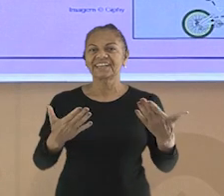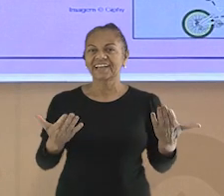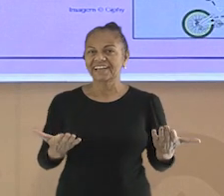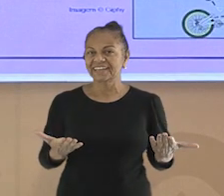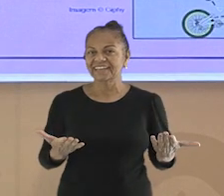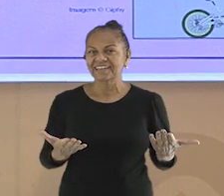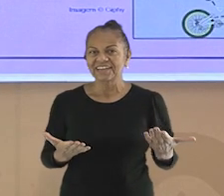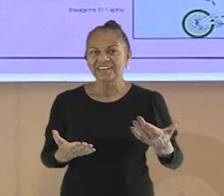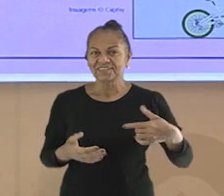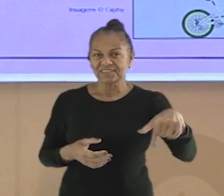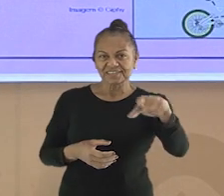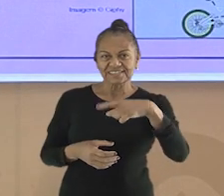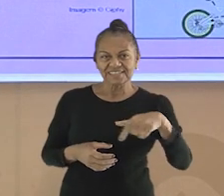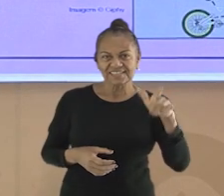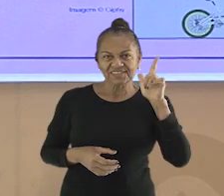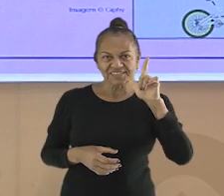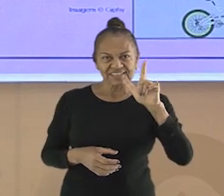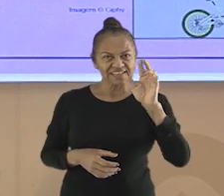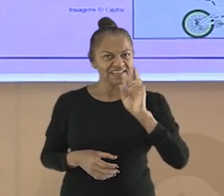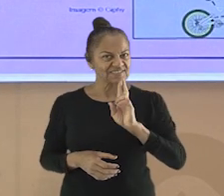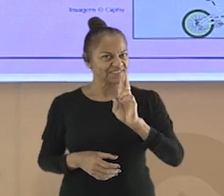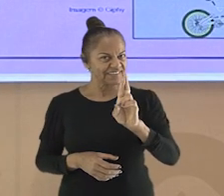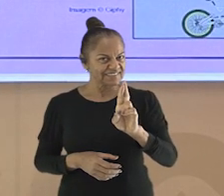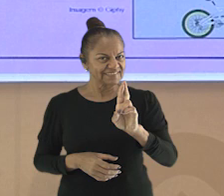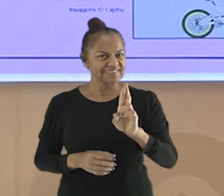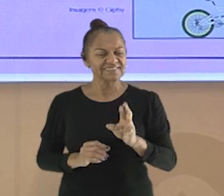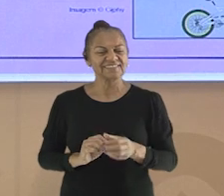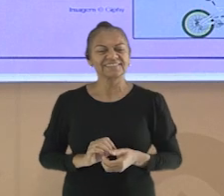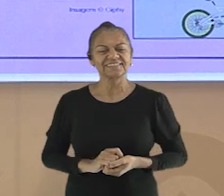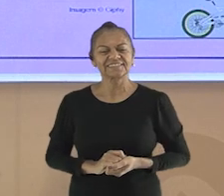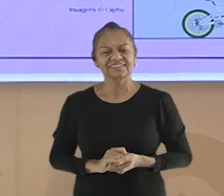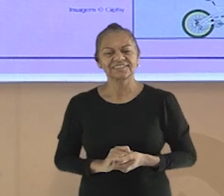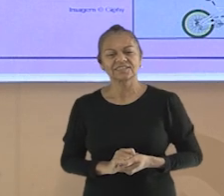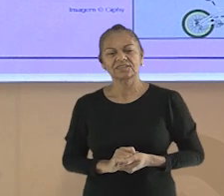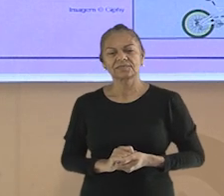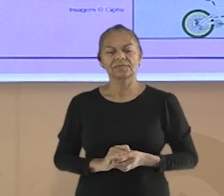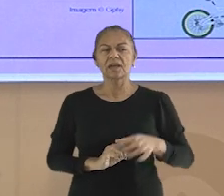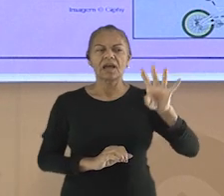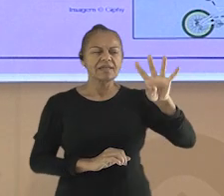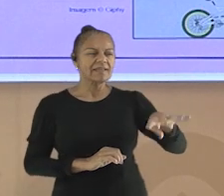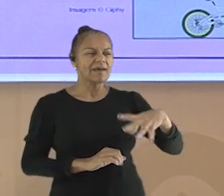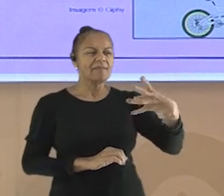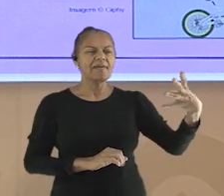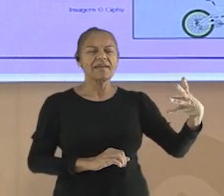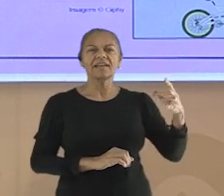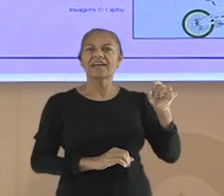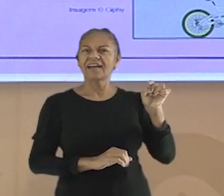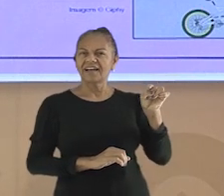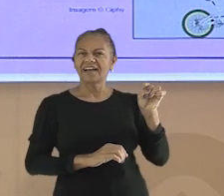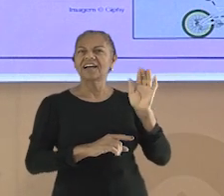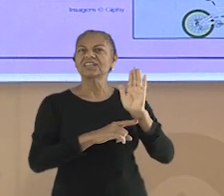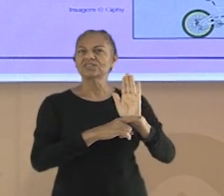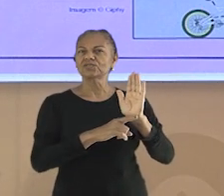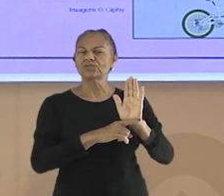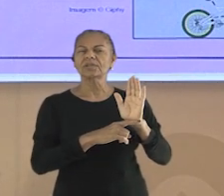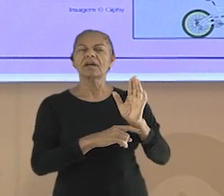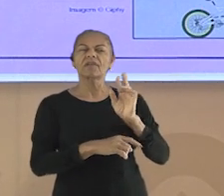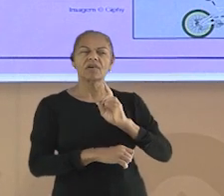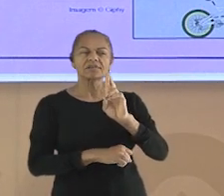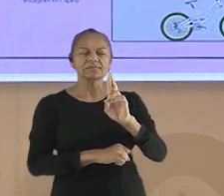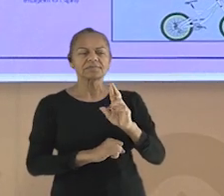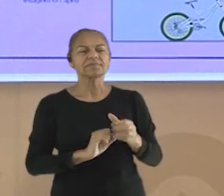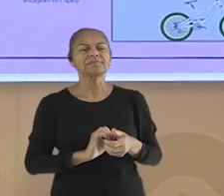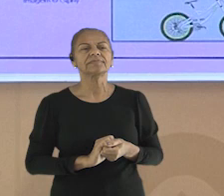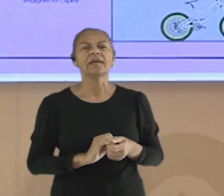E aí, pessoal, vocês conseguiram responder as perguntas? Com a ajuda da tabela? Vamos conferir?